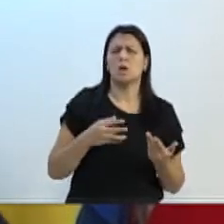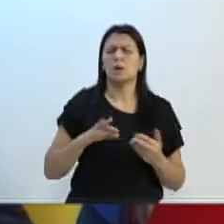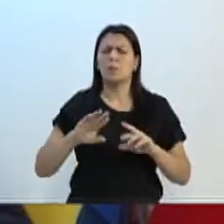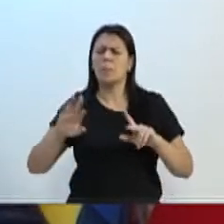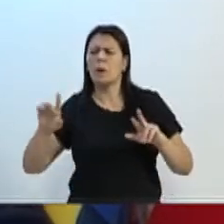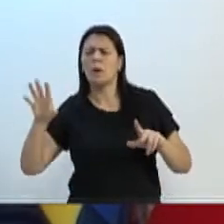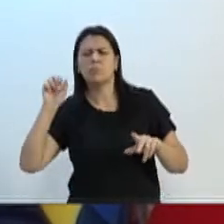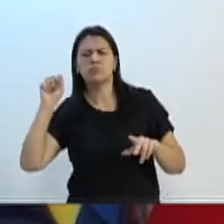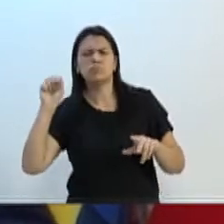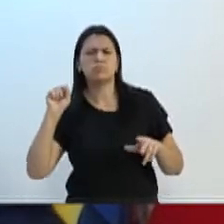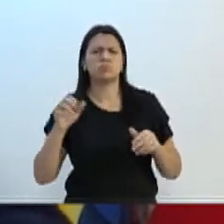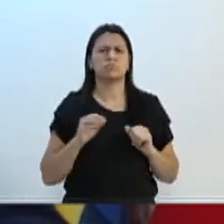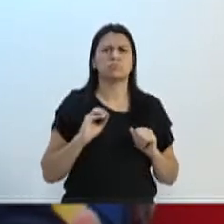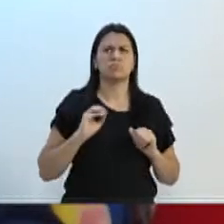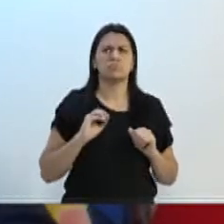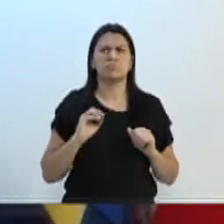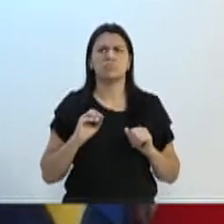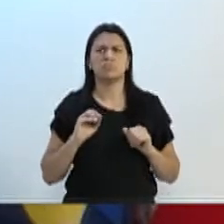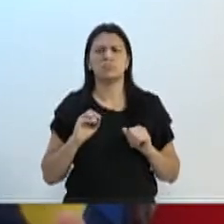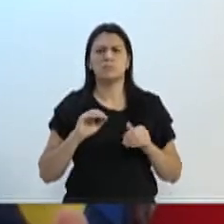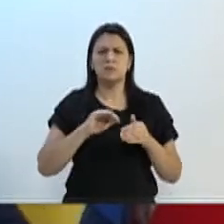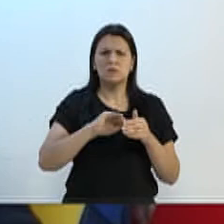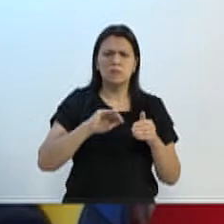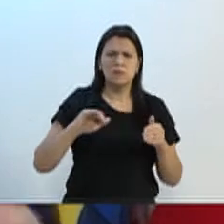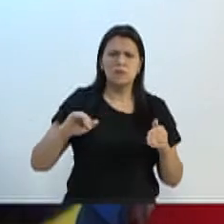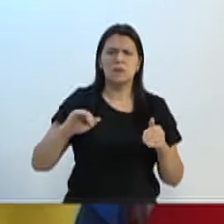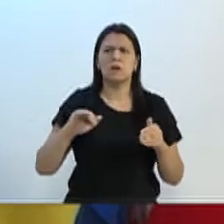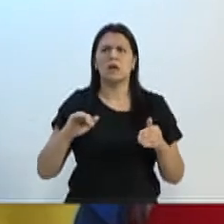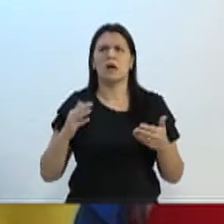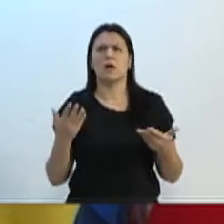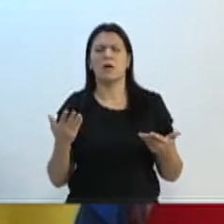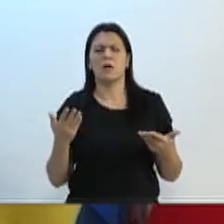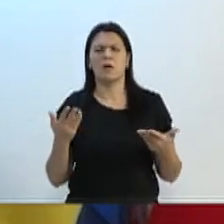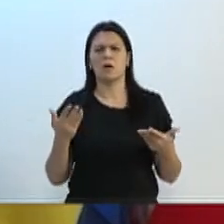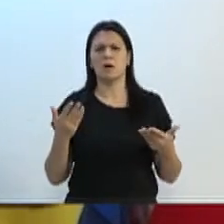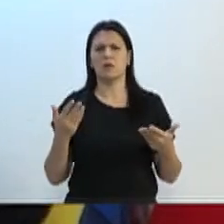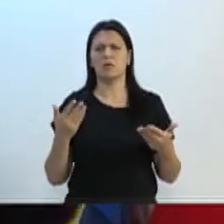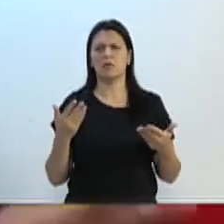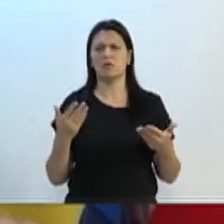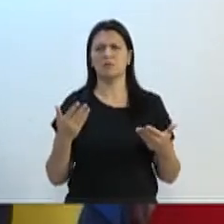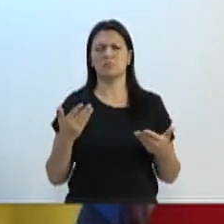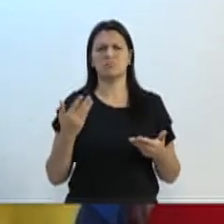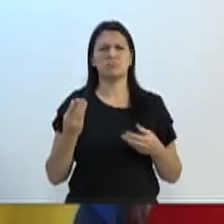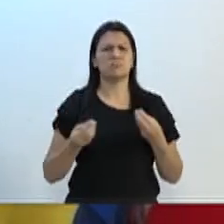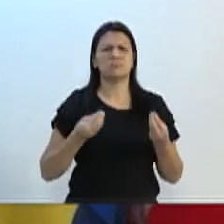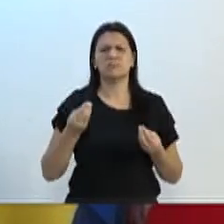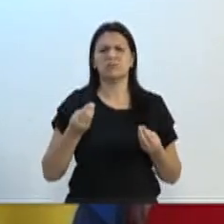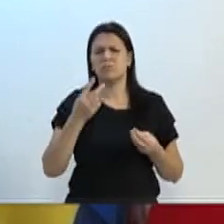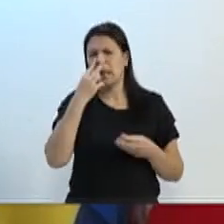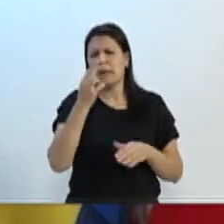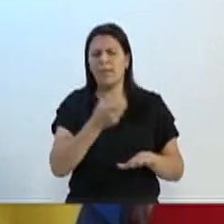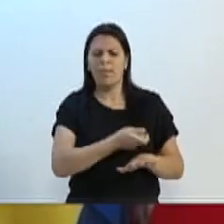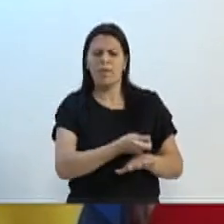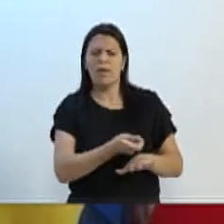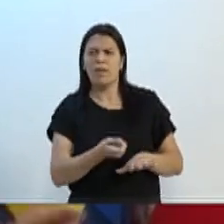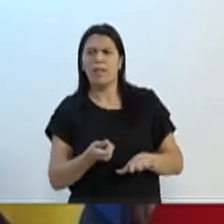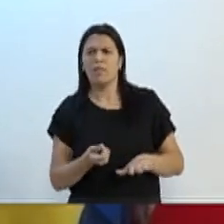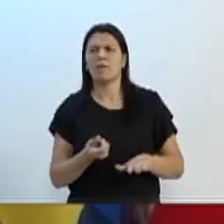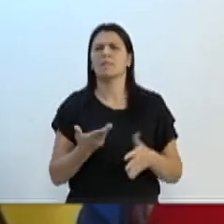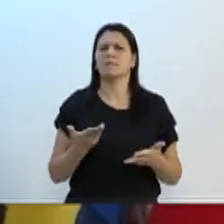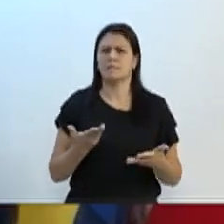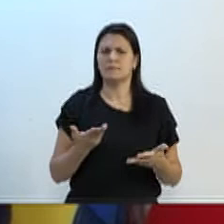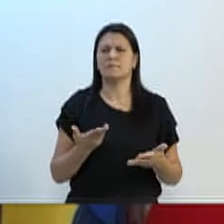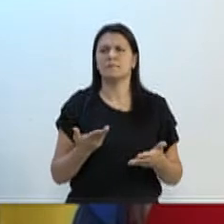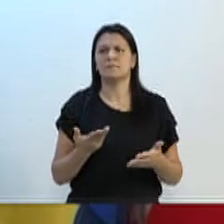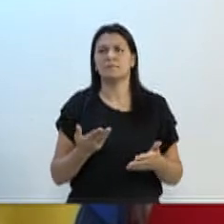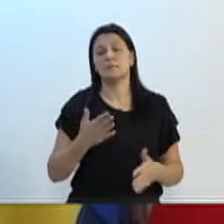de tentativas aí de, inclusive, tirar a credibilidade de possibilidades que a gente escuta de tentativa de fake news, um monte de coisa e alguns atos